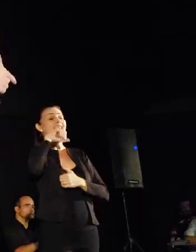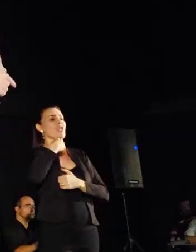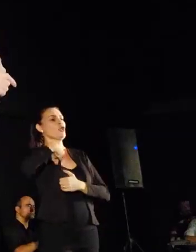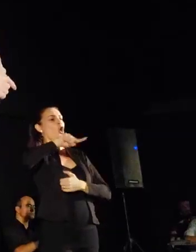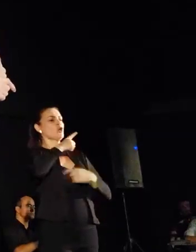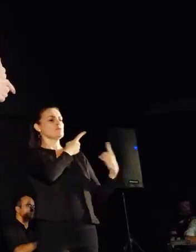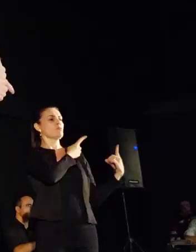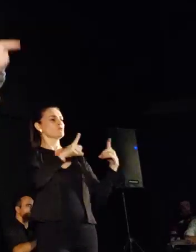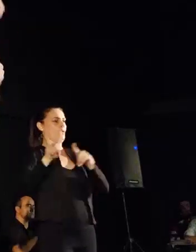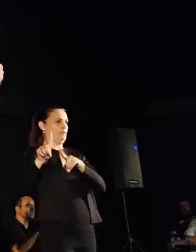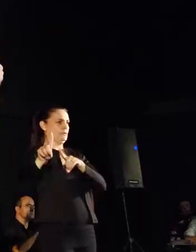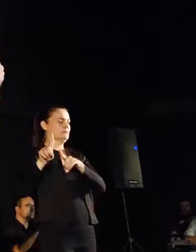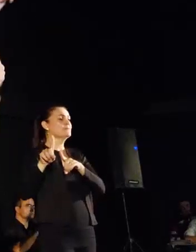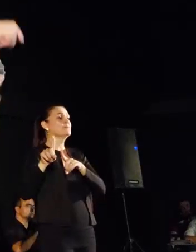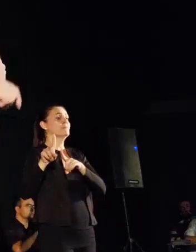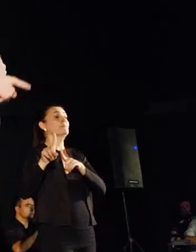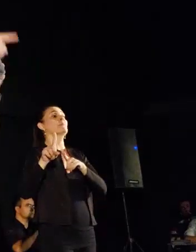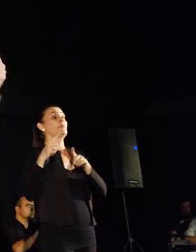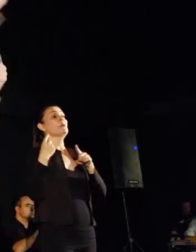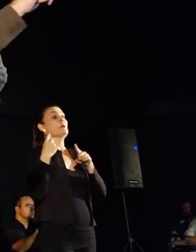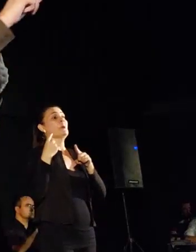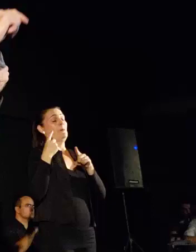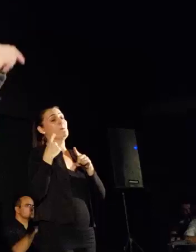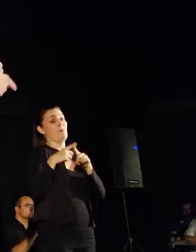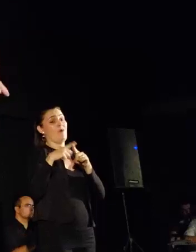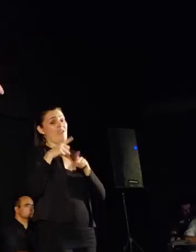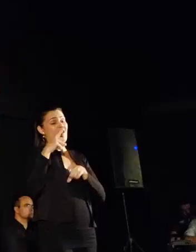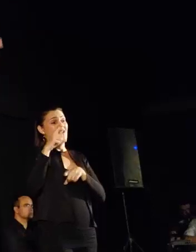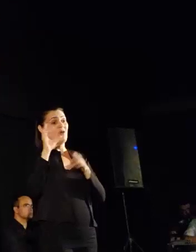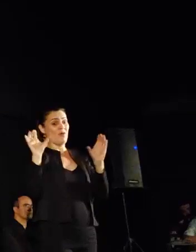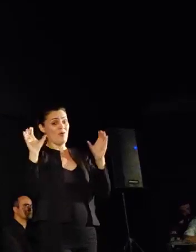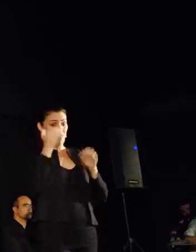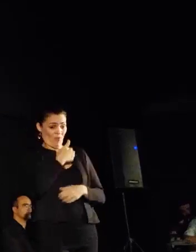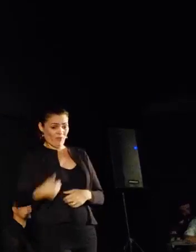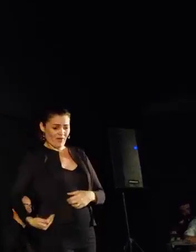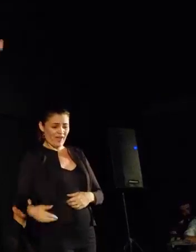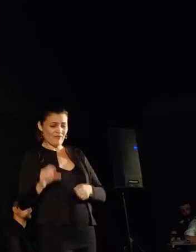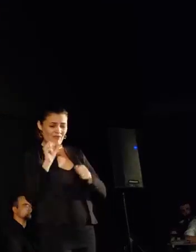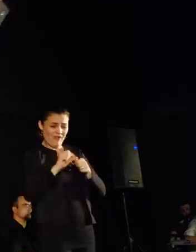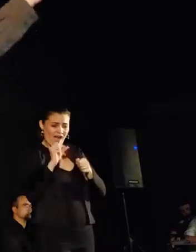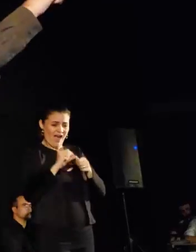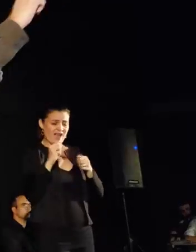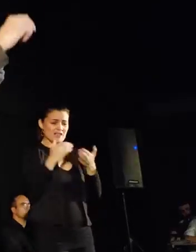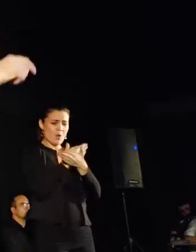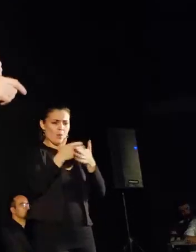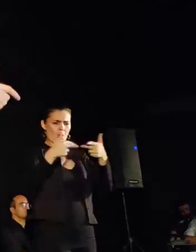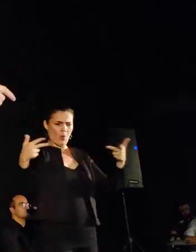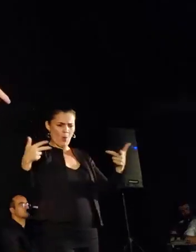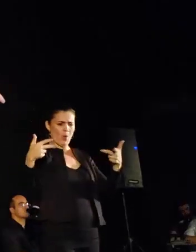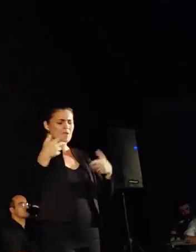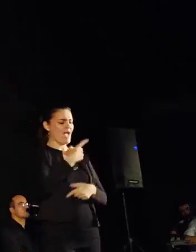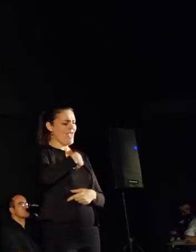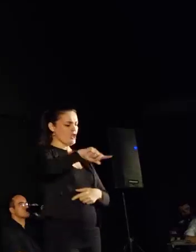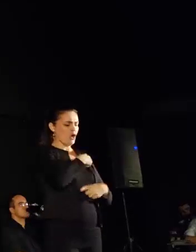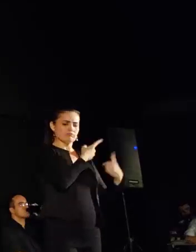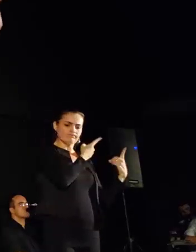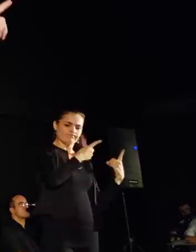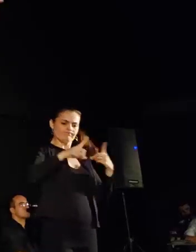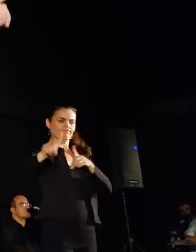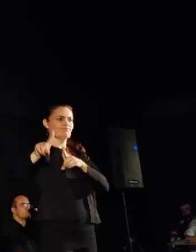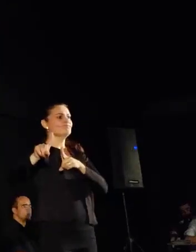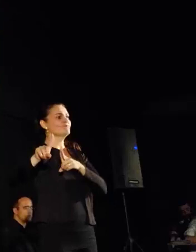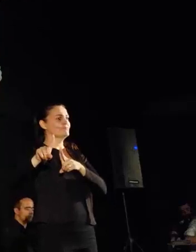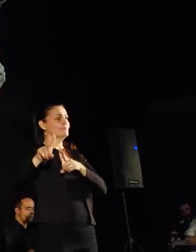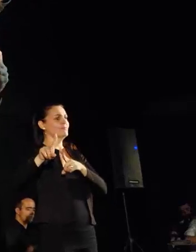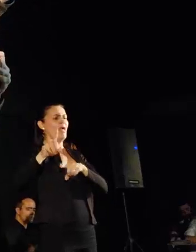reagimos. Eles fazem alguma coisa, nós reagimos. Eles dizem um absurdo, nós reagimos. Certo? A todo momento,